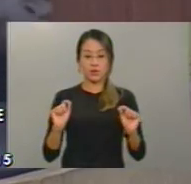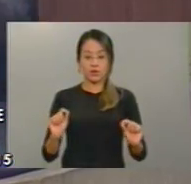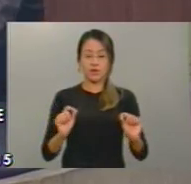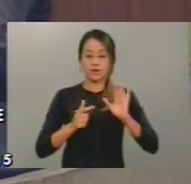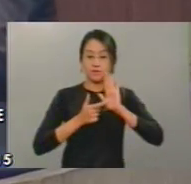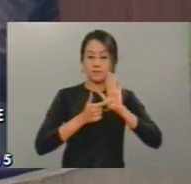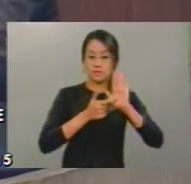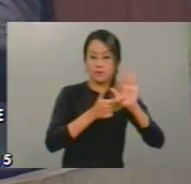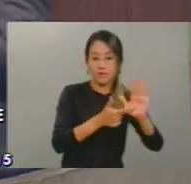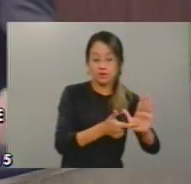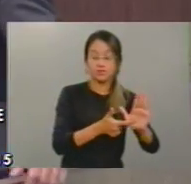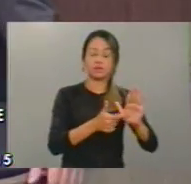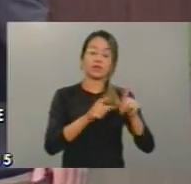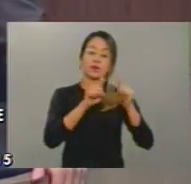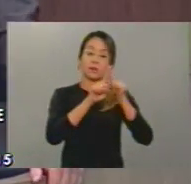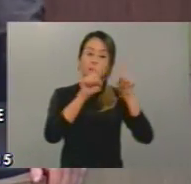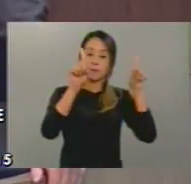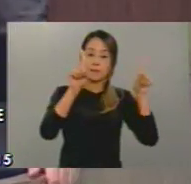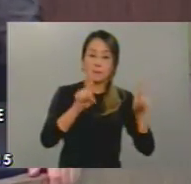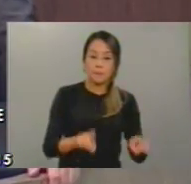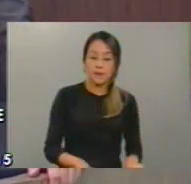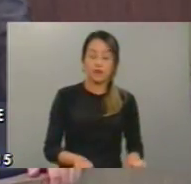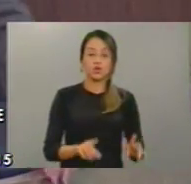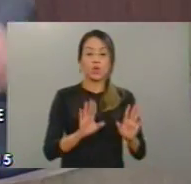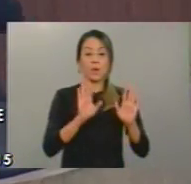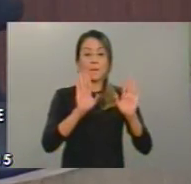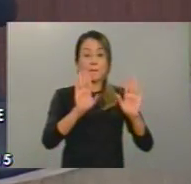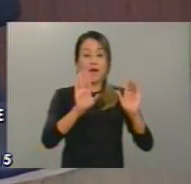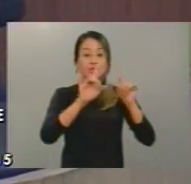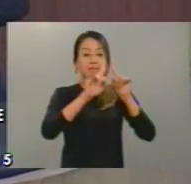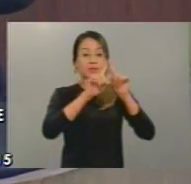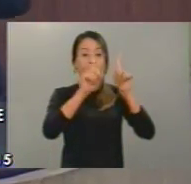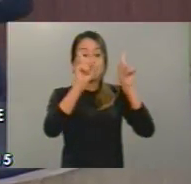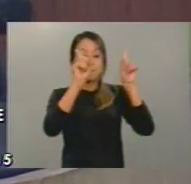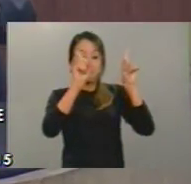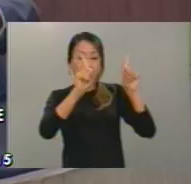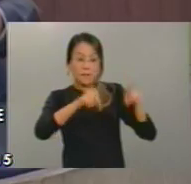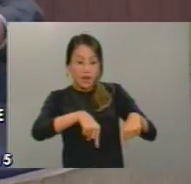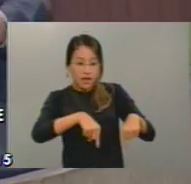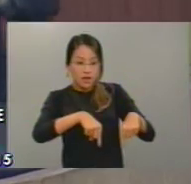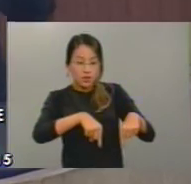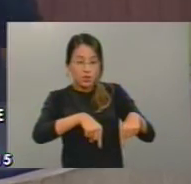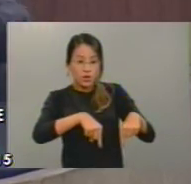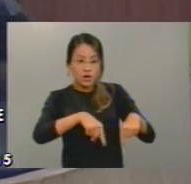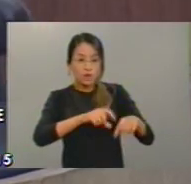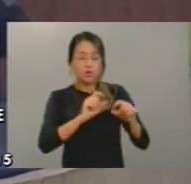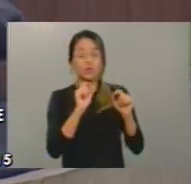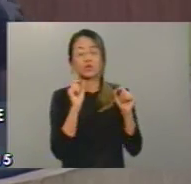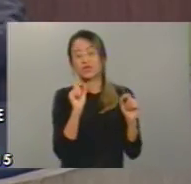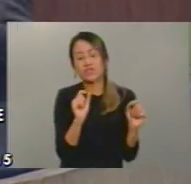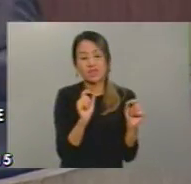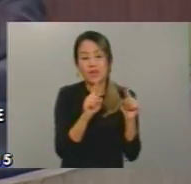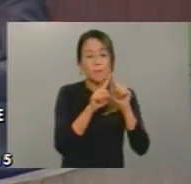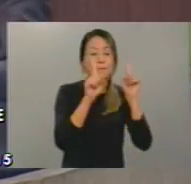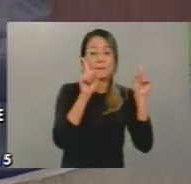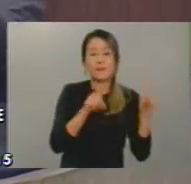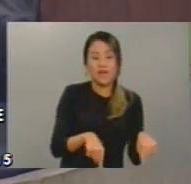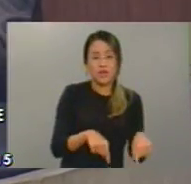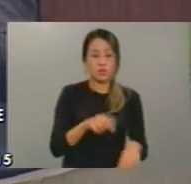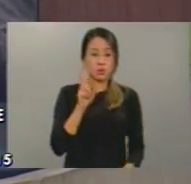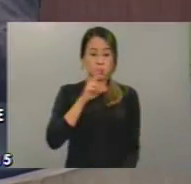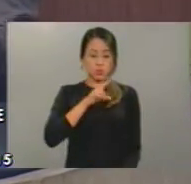um conjunto de medidas de médio e de longo prazo. Quando há uma situação emergencial, eu não estou falando mais só